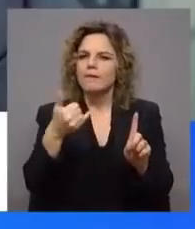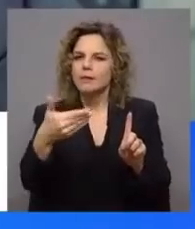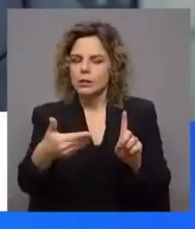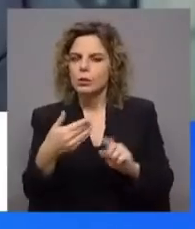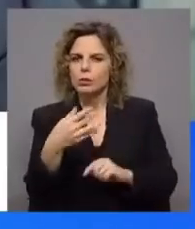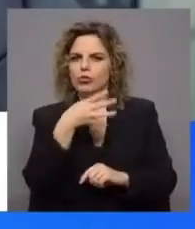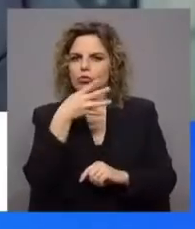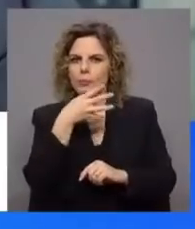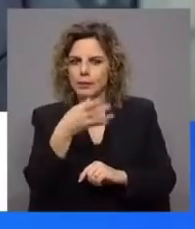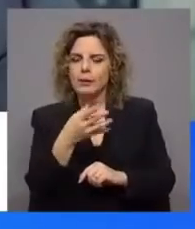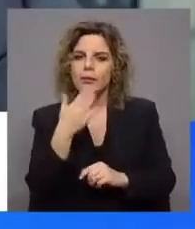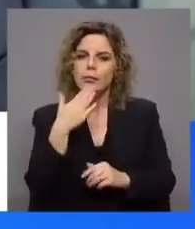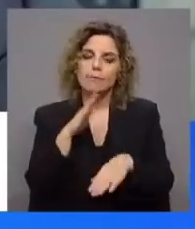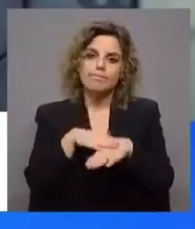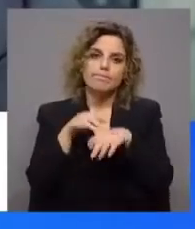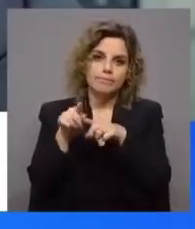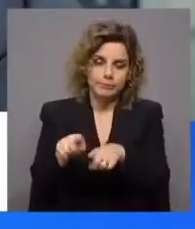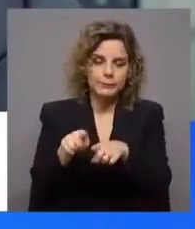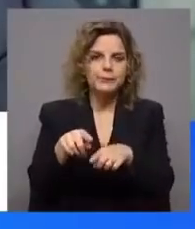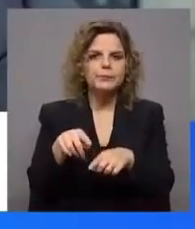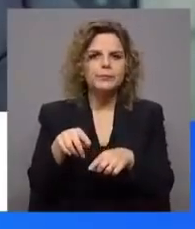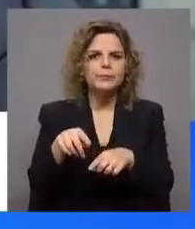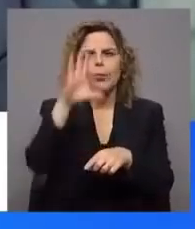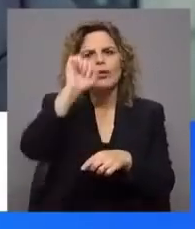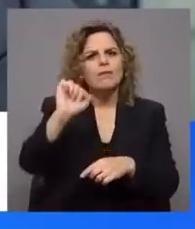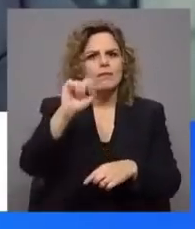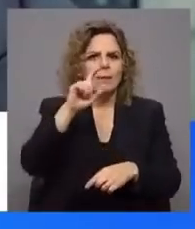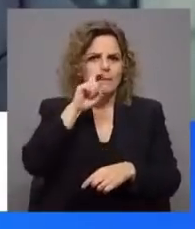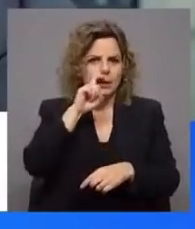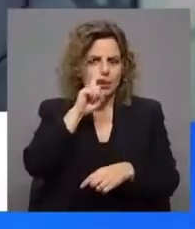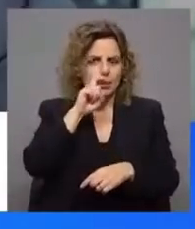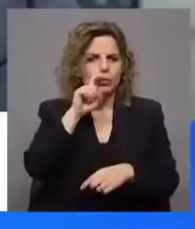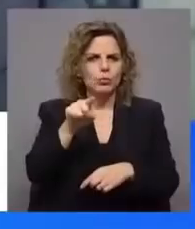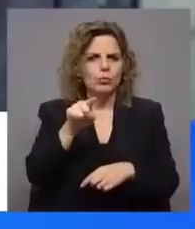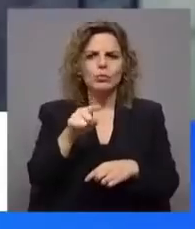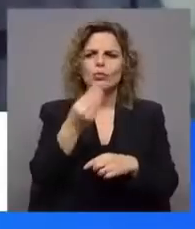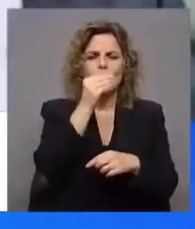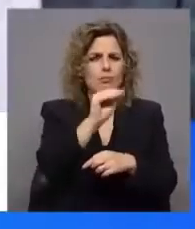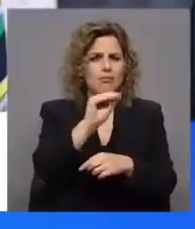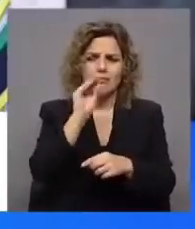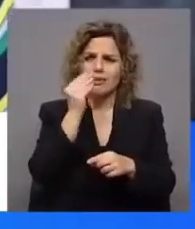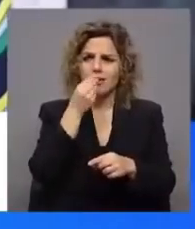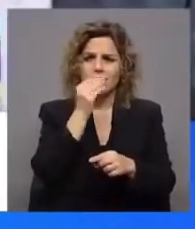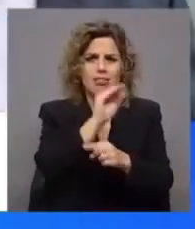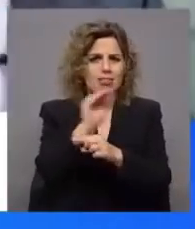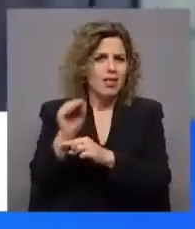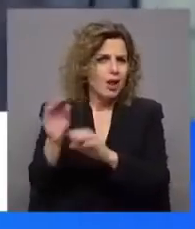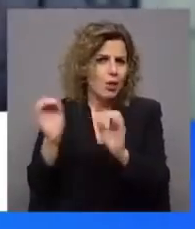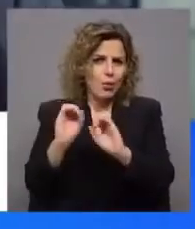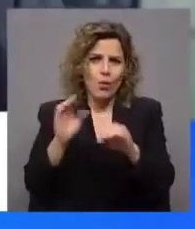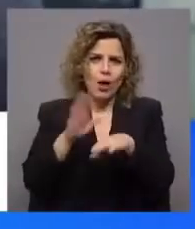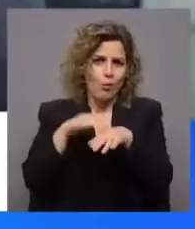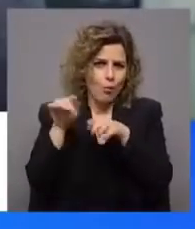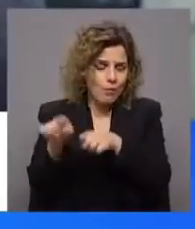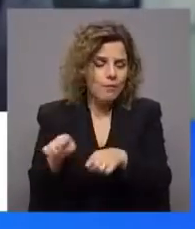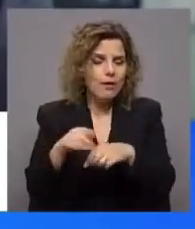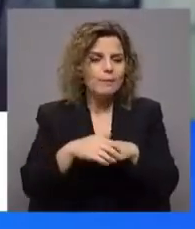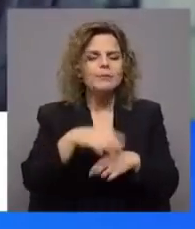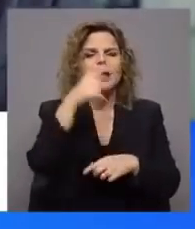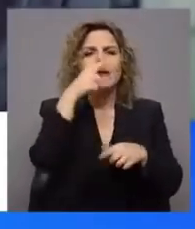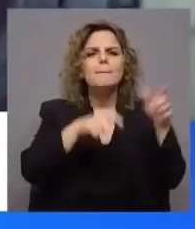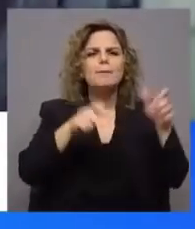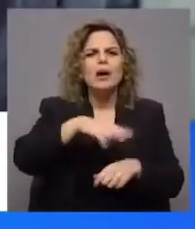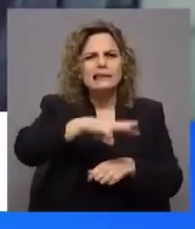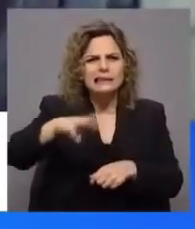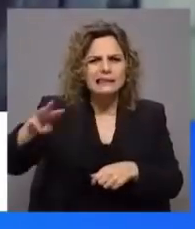que responsabiliza o regime de Nicolás Maduro de subnutrição no seu país, de ter milhões de pessoas sem acesso a